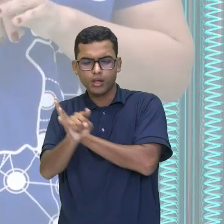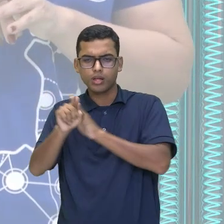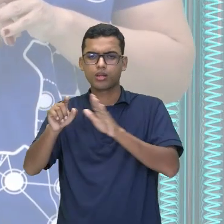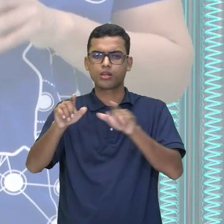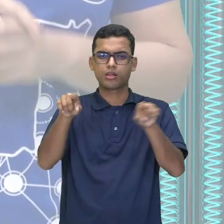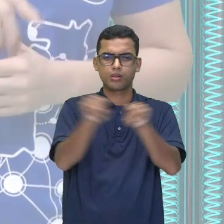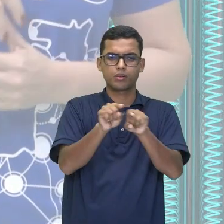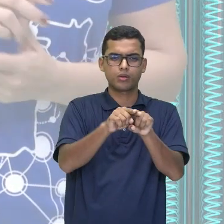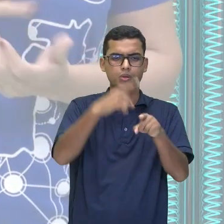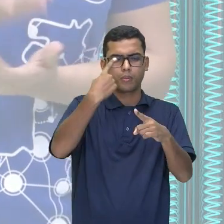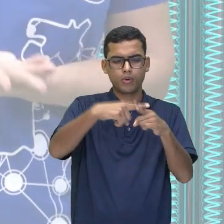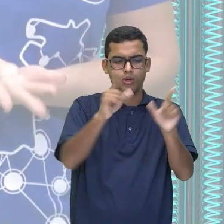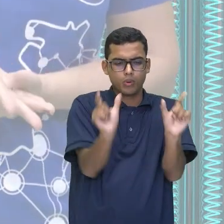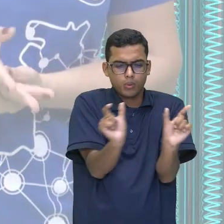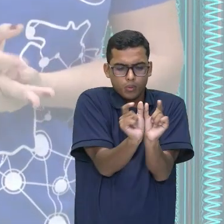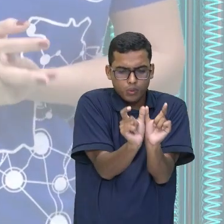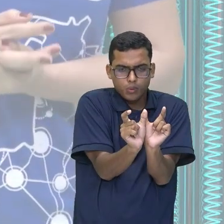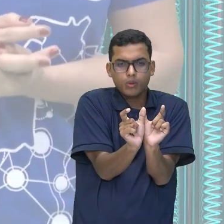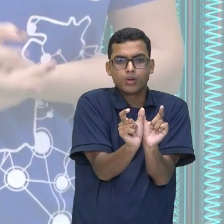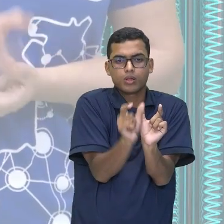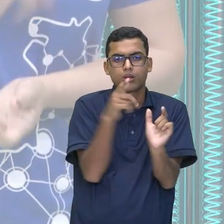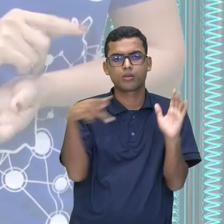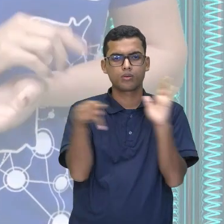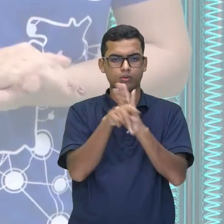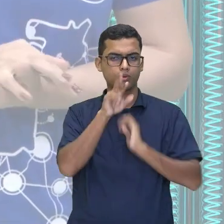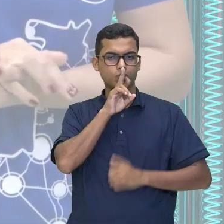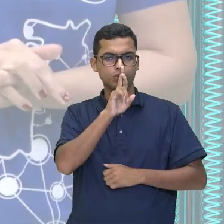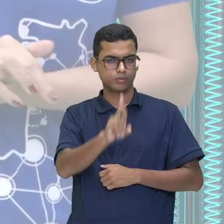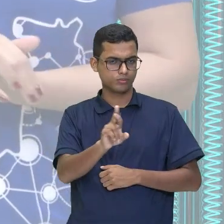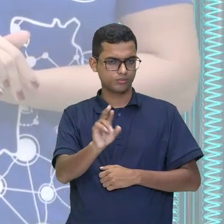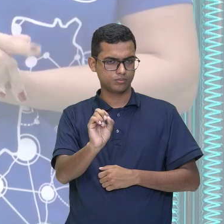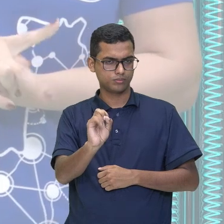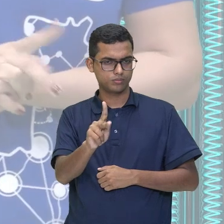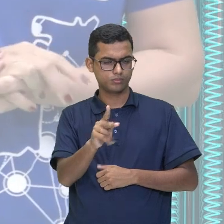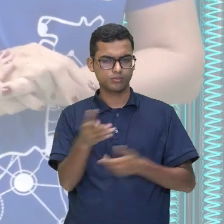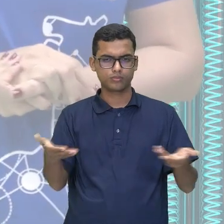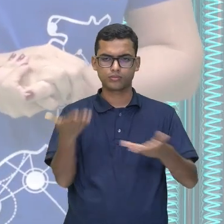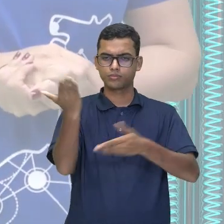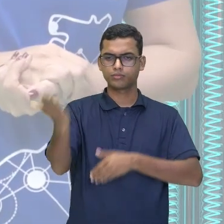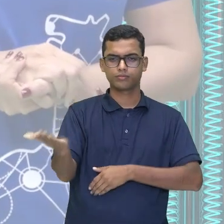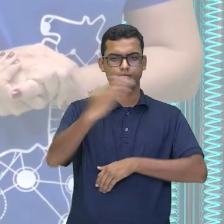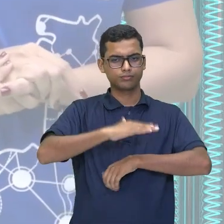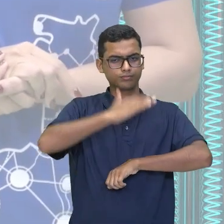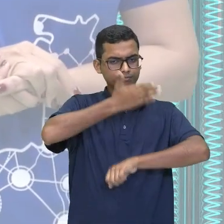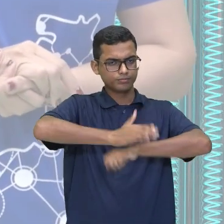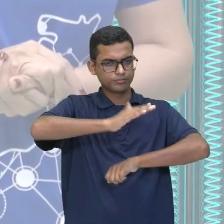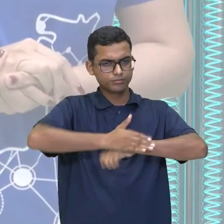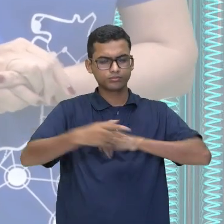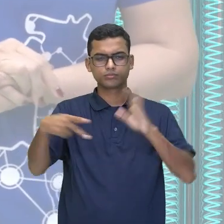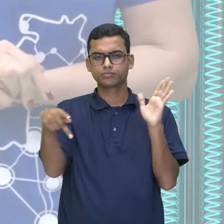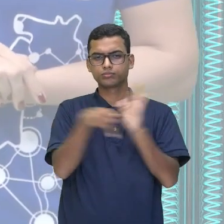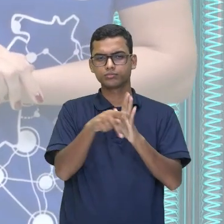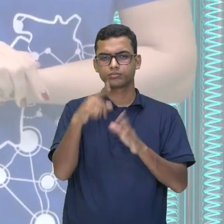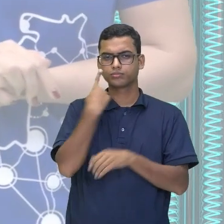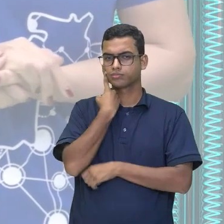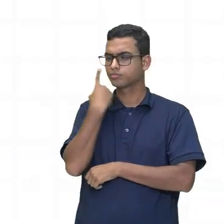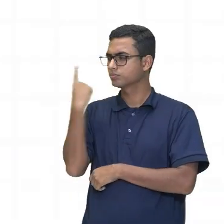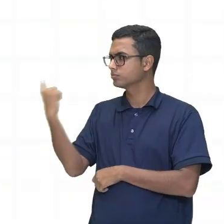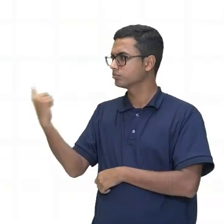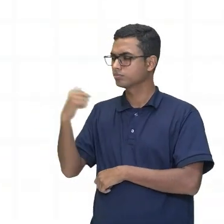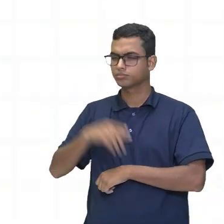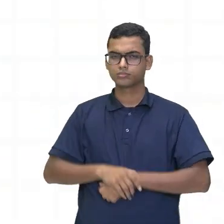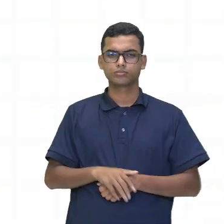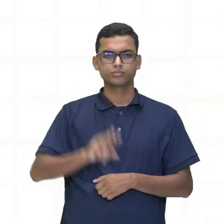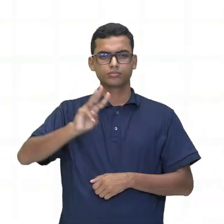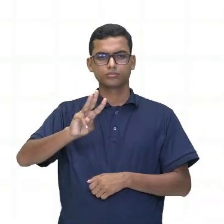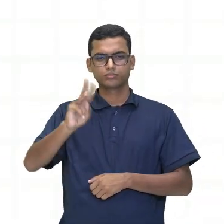porquê junto ali de resposta é o because, ok? Vamos praticar um pouquinho mais sobre o why. Acompanhe mais